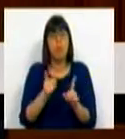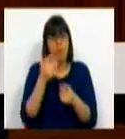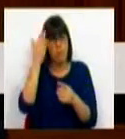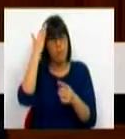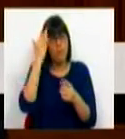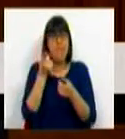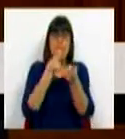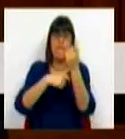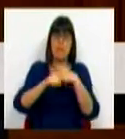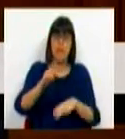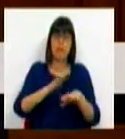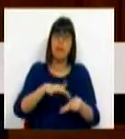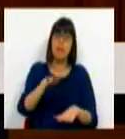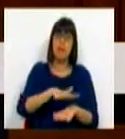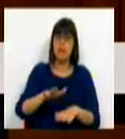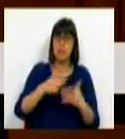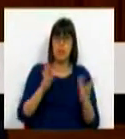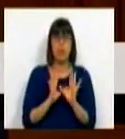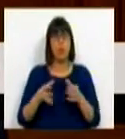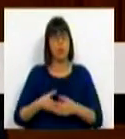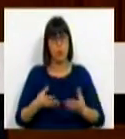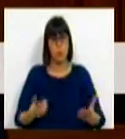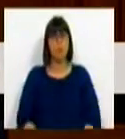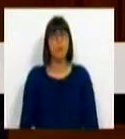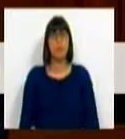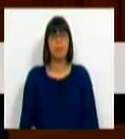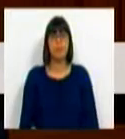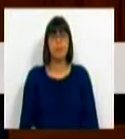venda, dado o contexto do grupo.